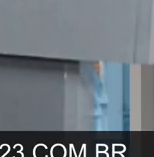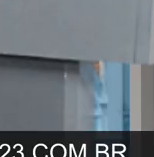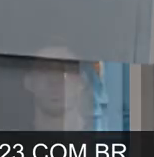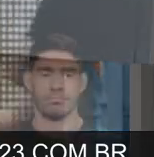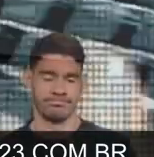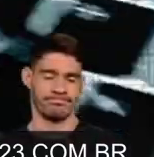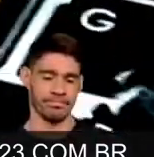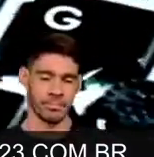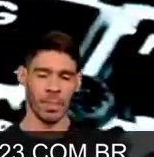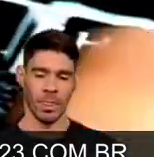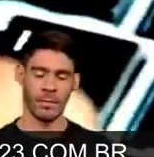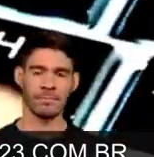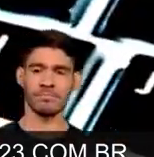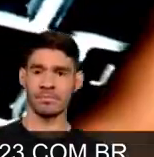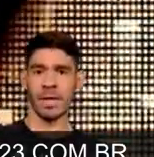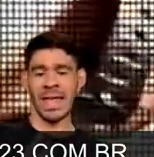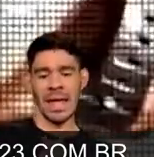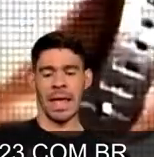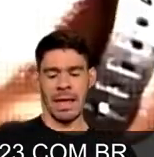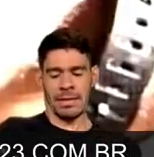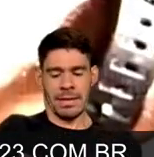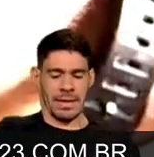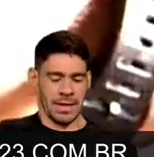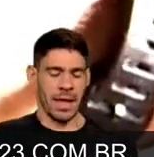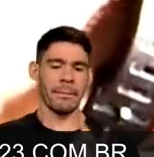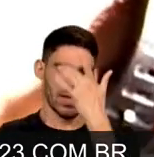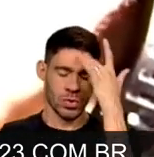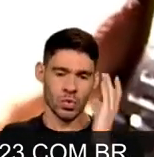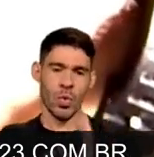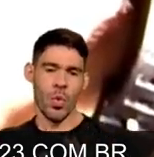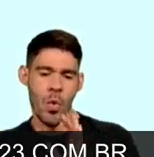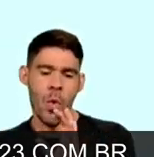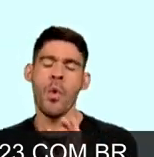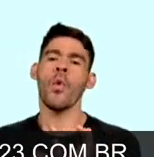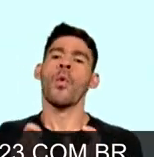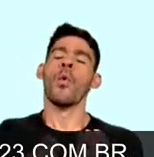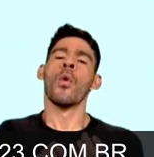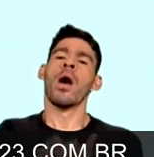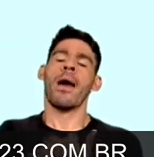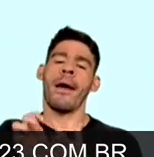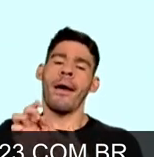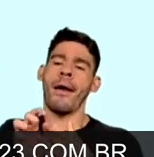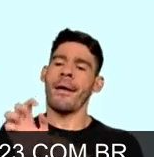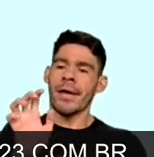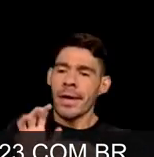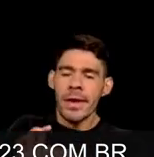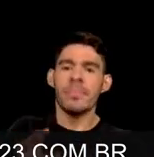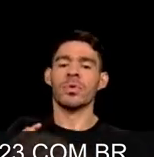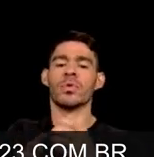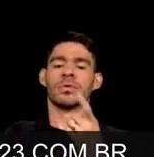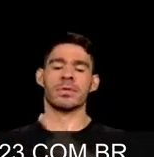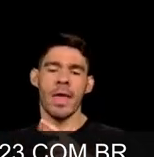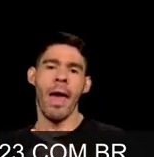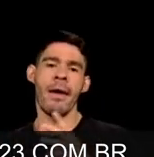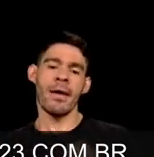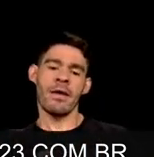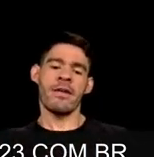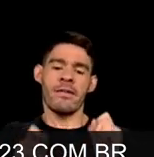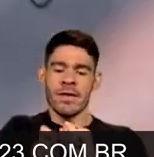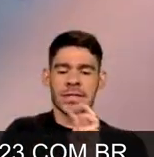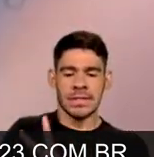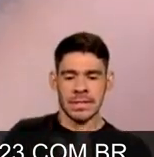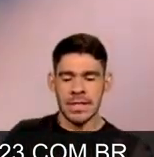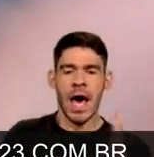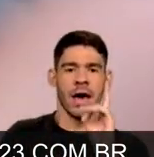ver. Para enganar os investidores, os criminosos criam empresas de fachada, perfis e sites falsos nas redes